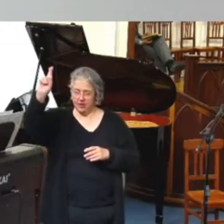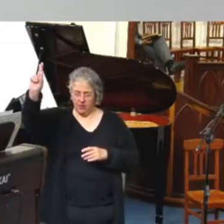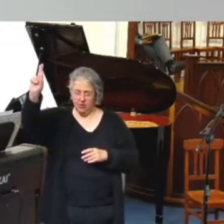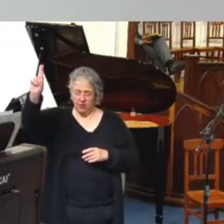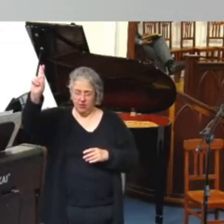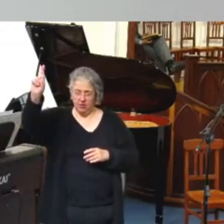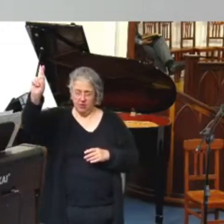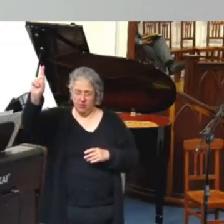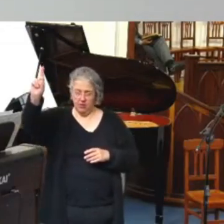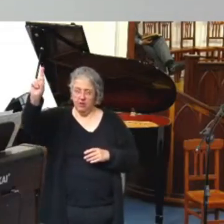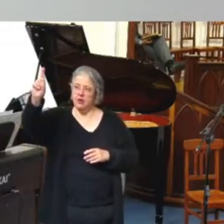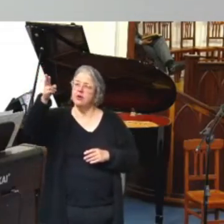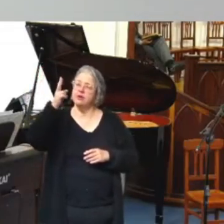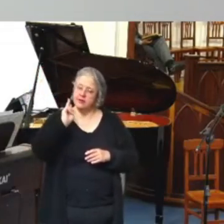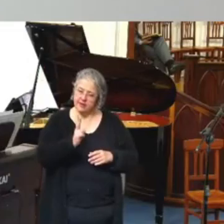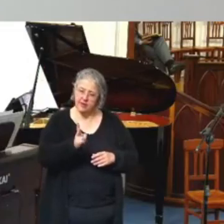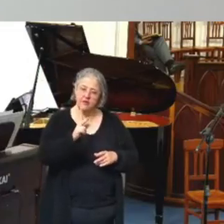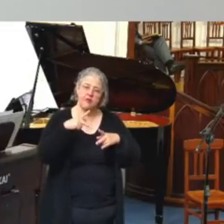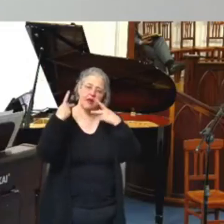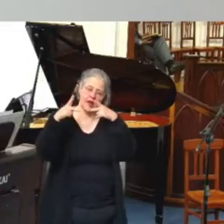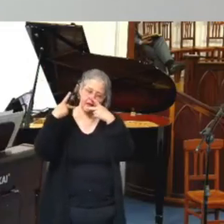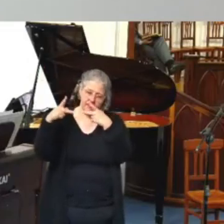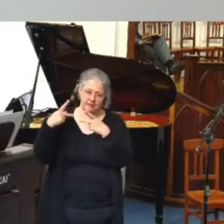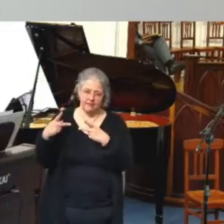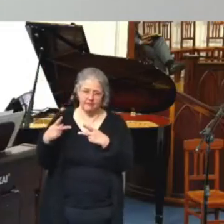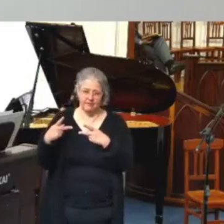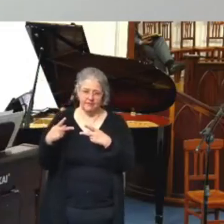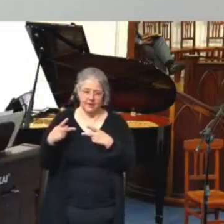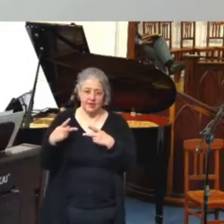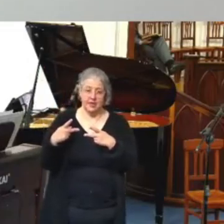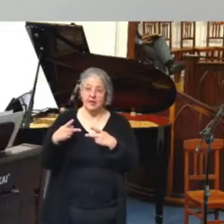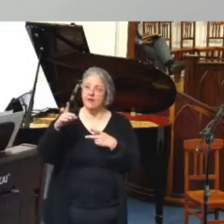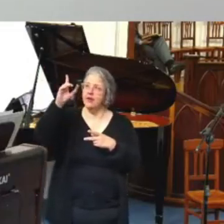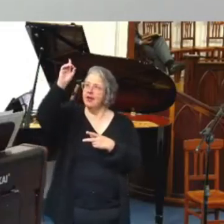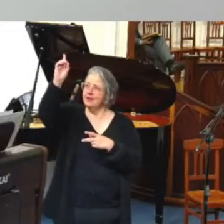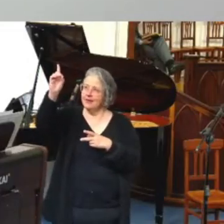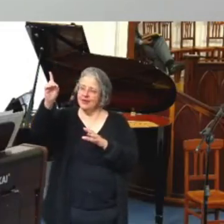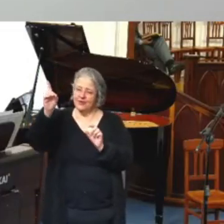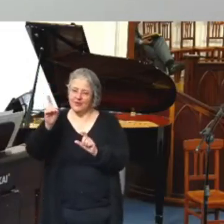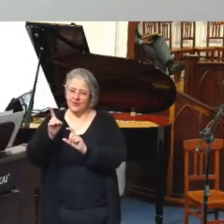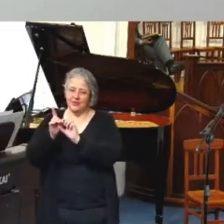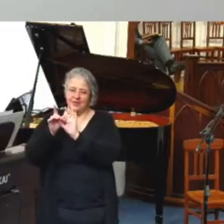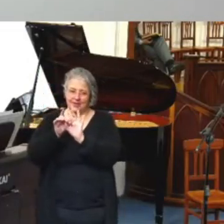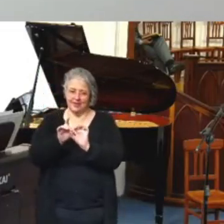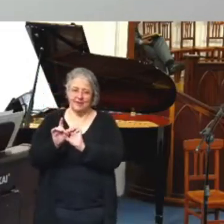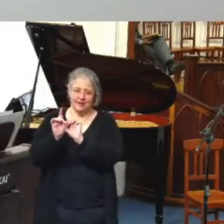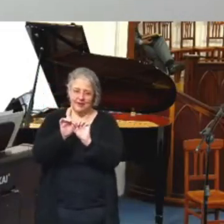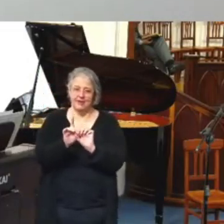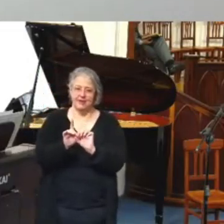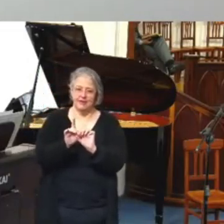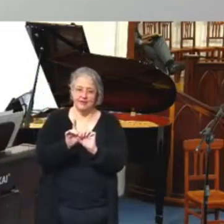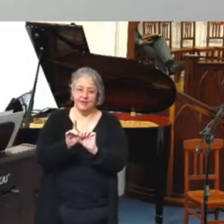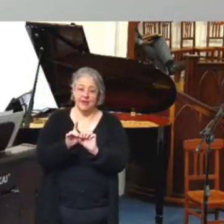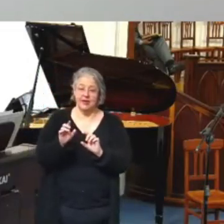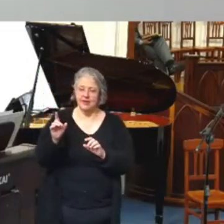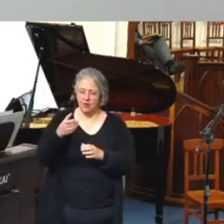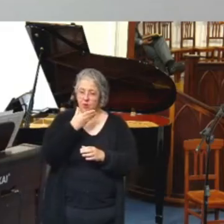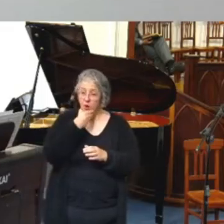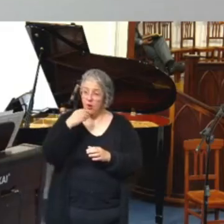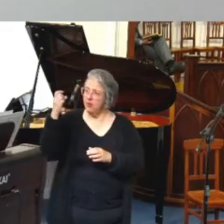hebraico, e quer dizer o Deus da aliança. Então constantemente Davi está clamando